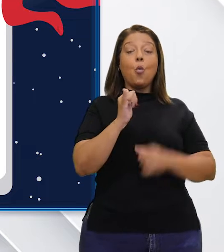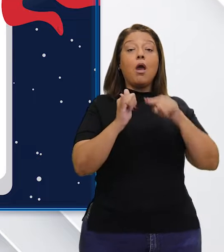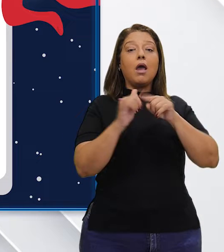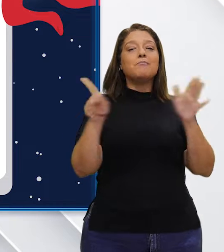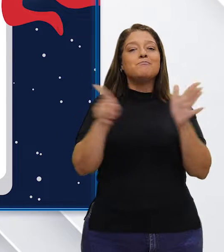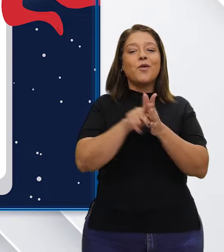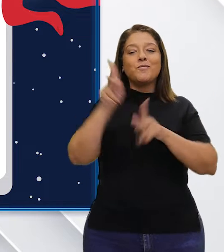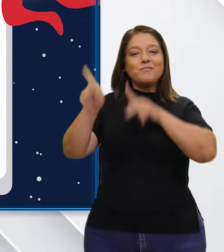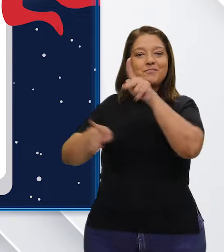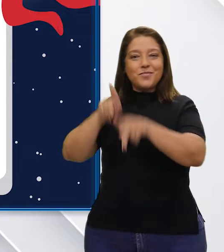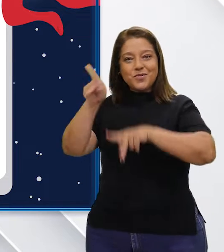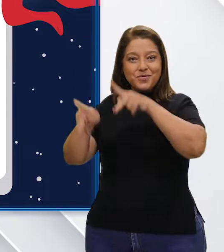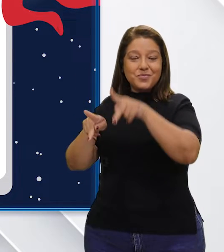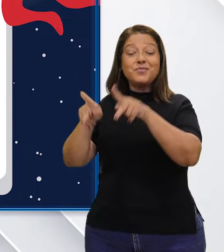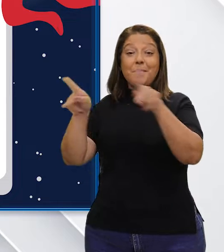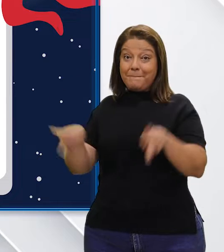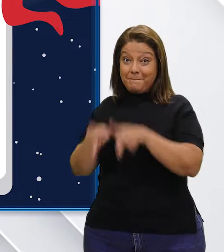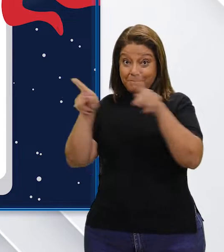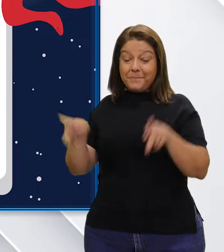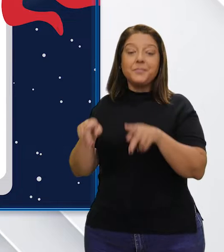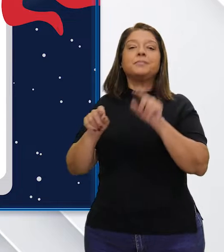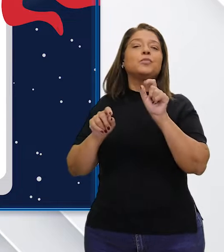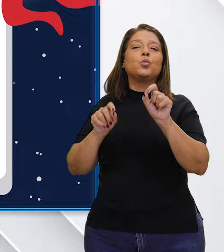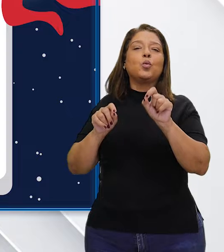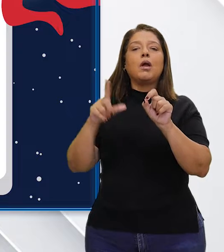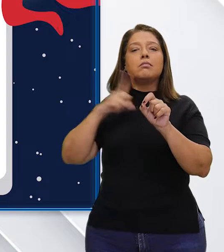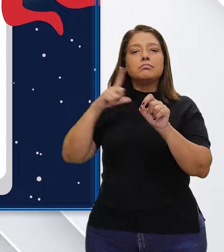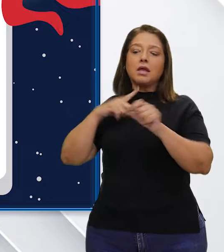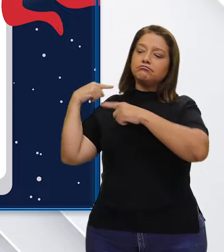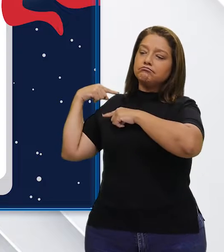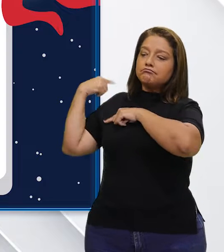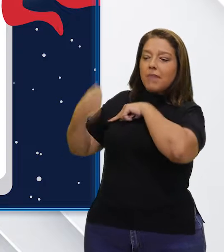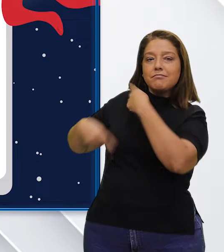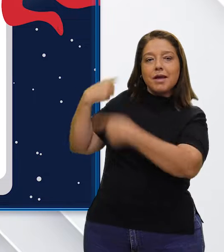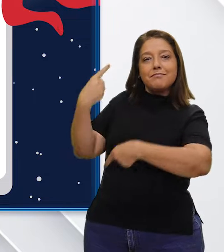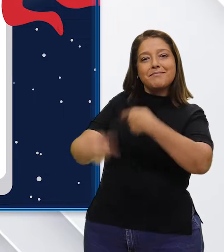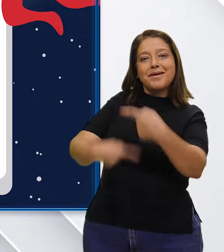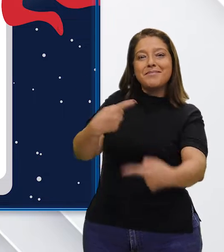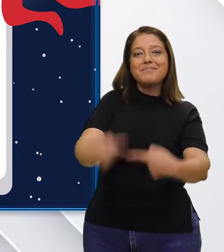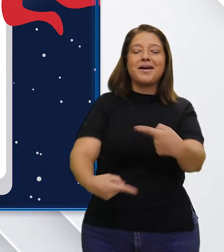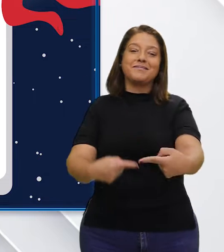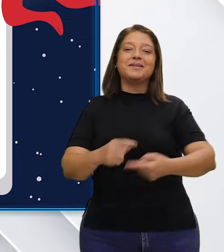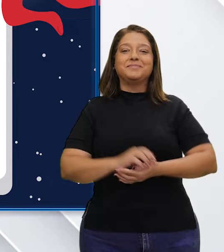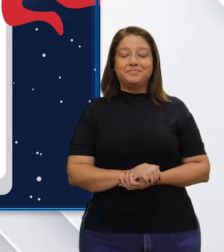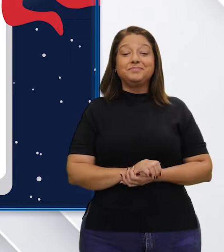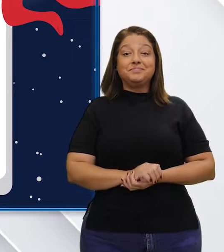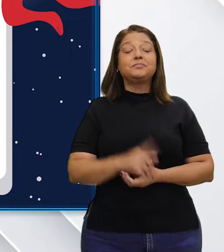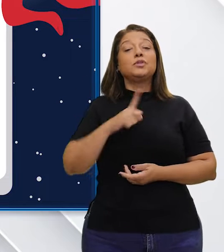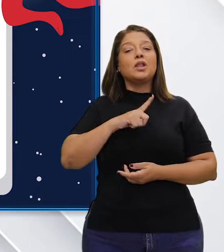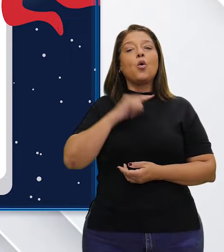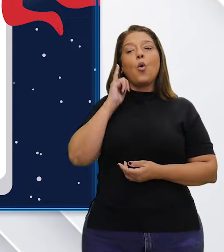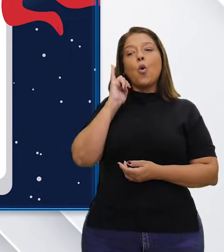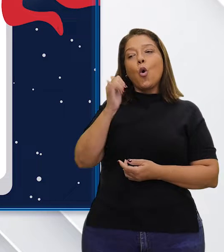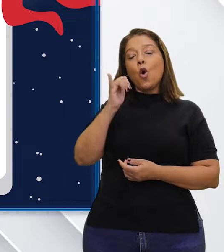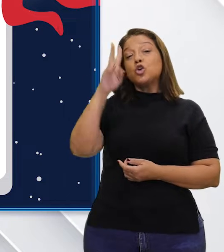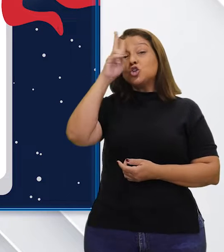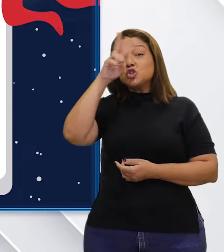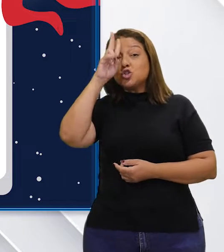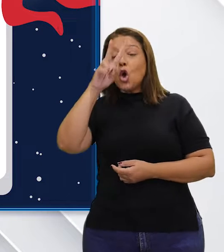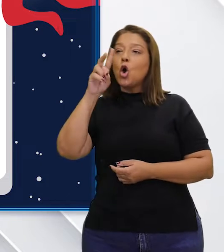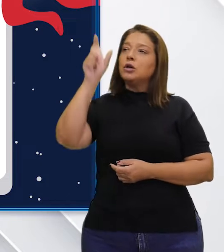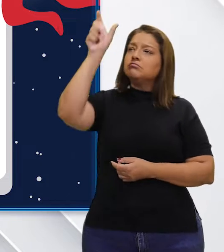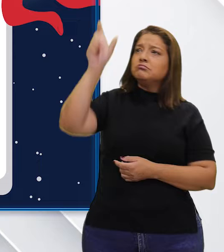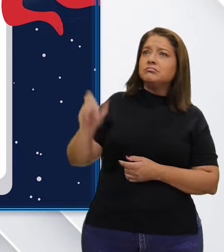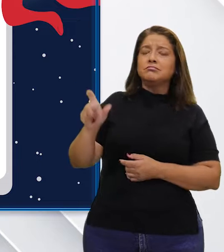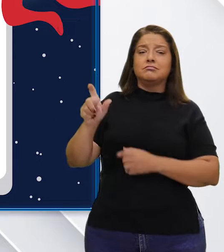de caráter popular, transmitida oralmente de geração em geração, que conta a história de